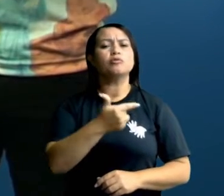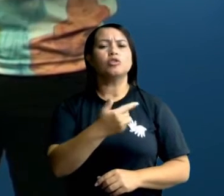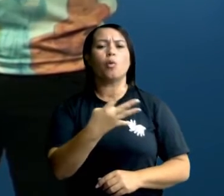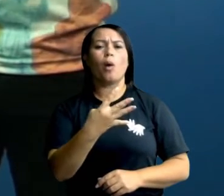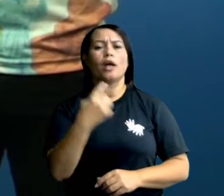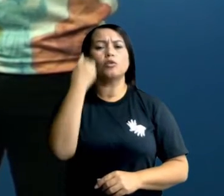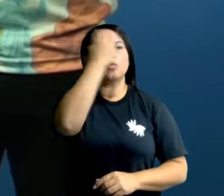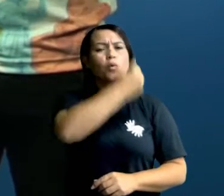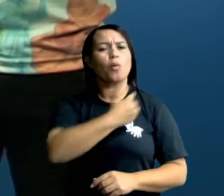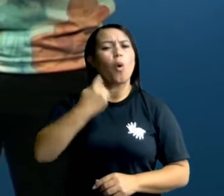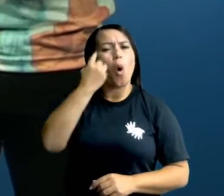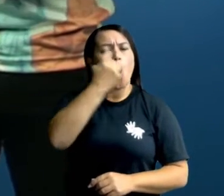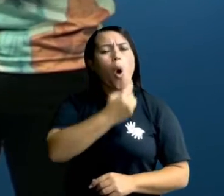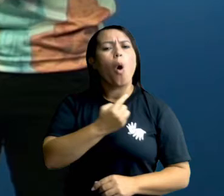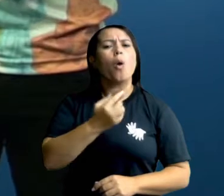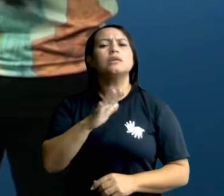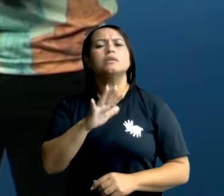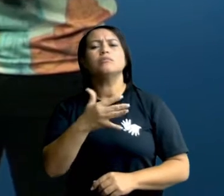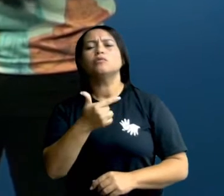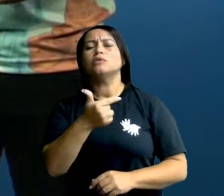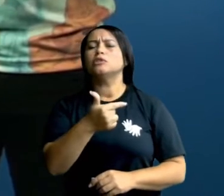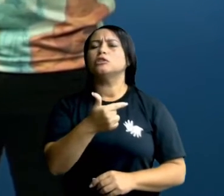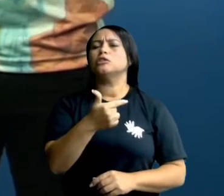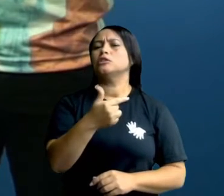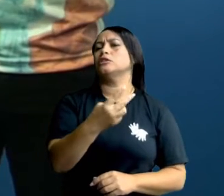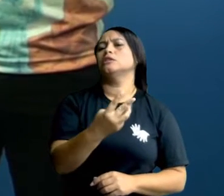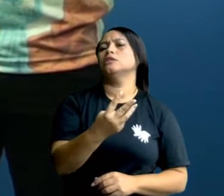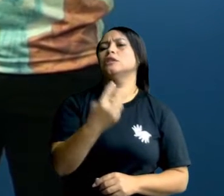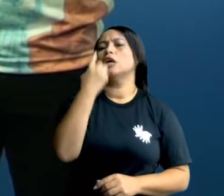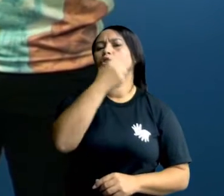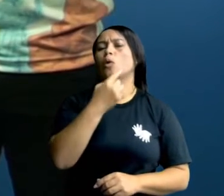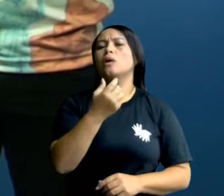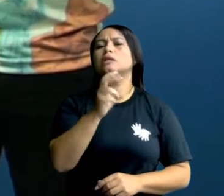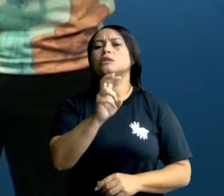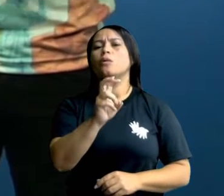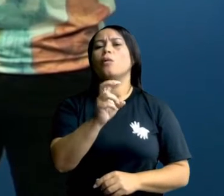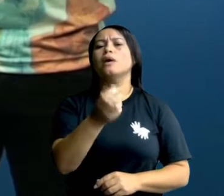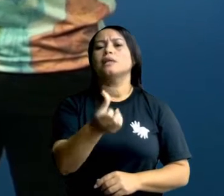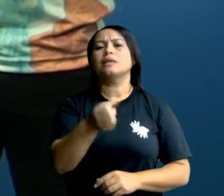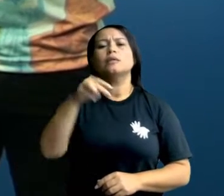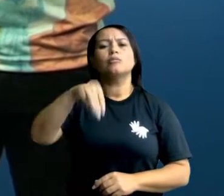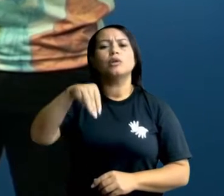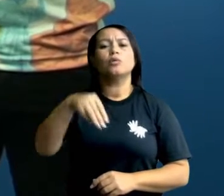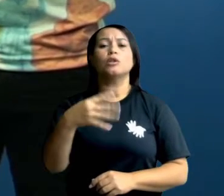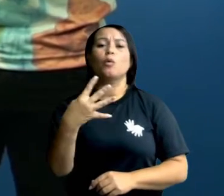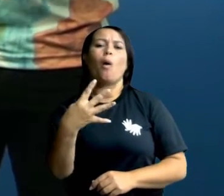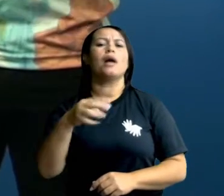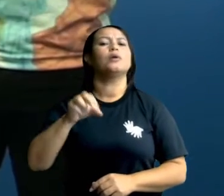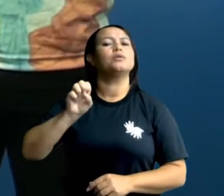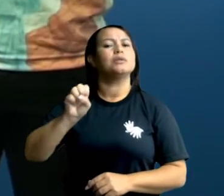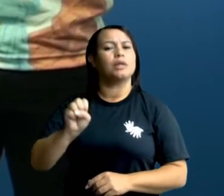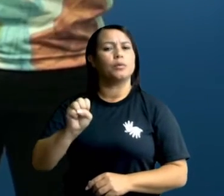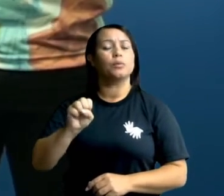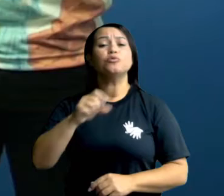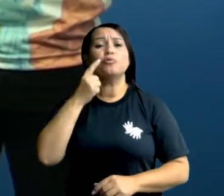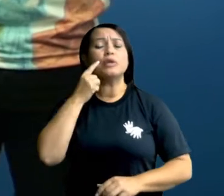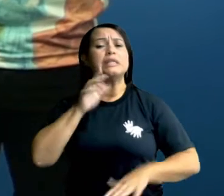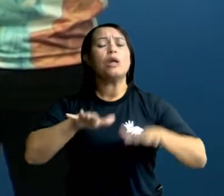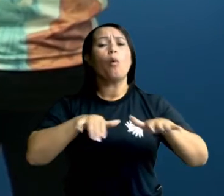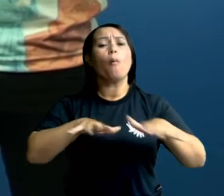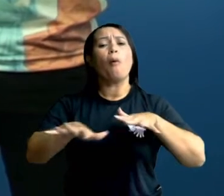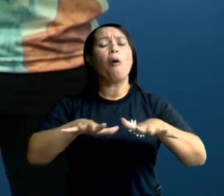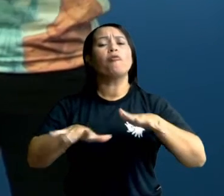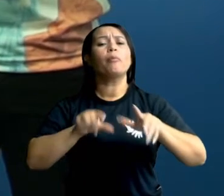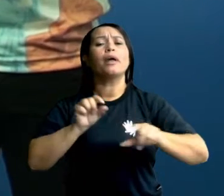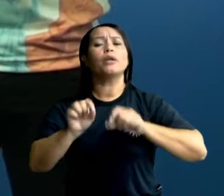horas. Com mais precisão seria 23 horas, 56 minutos e 4 segundos, tá? Esse